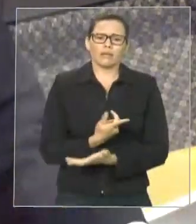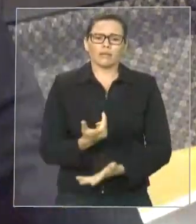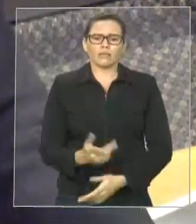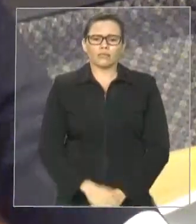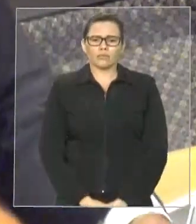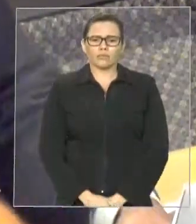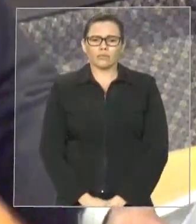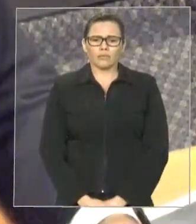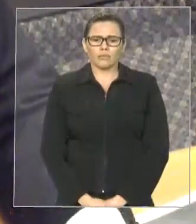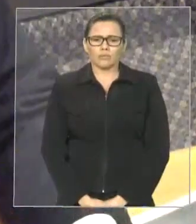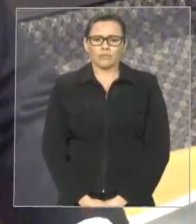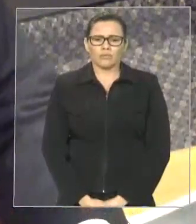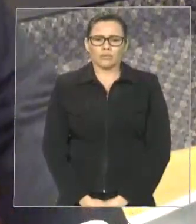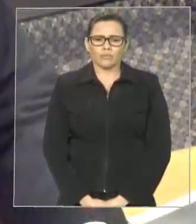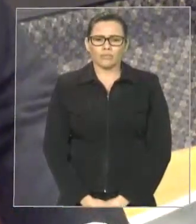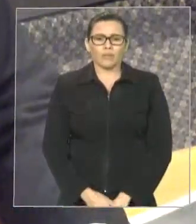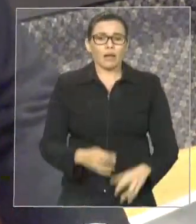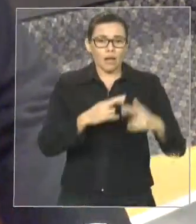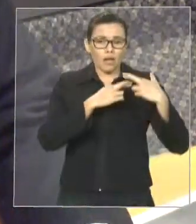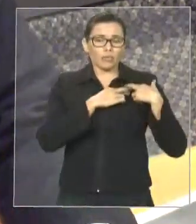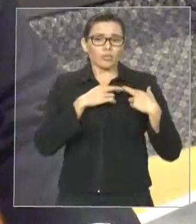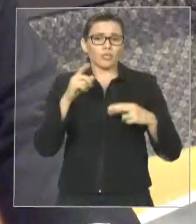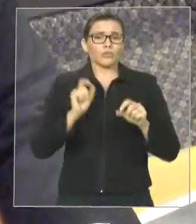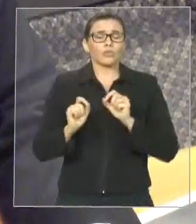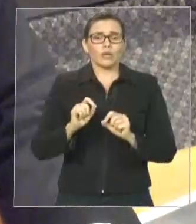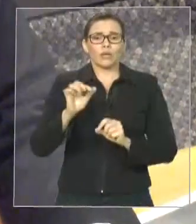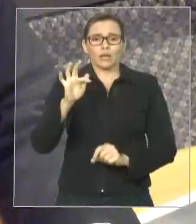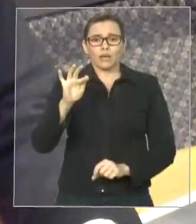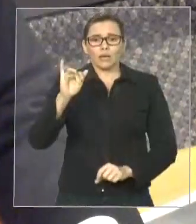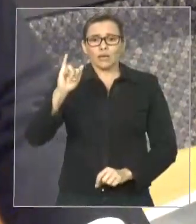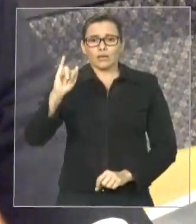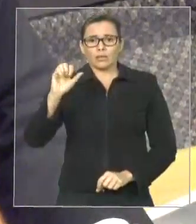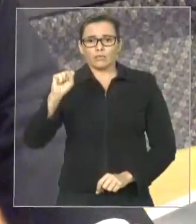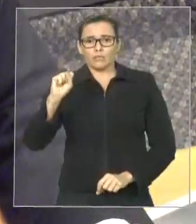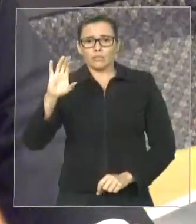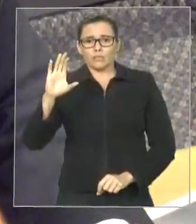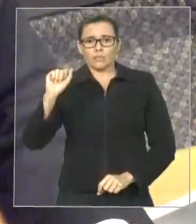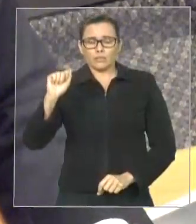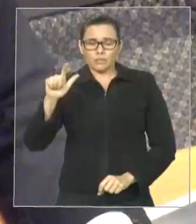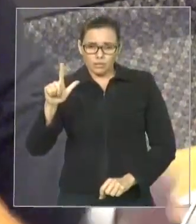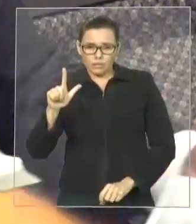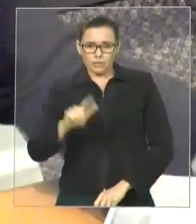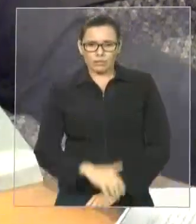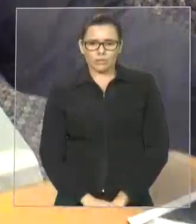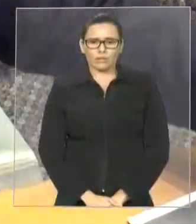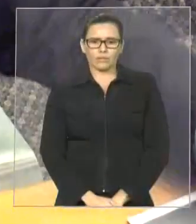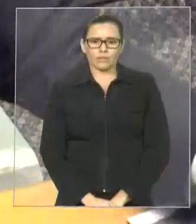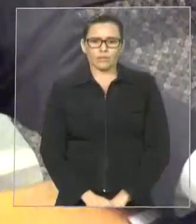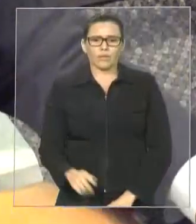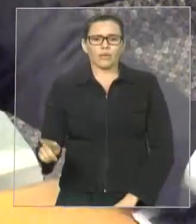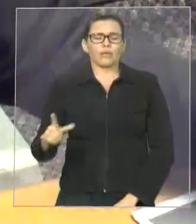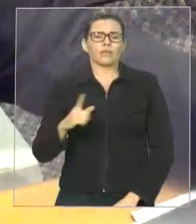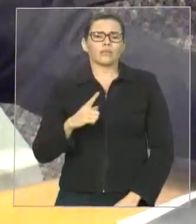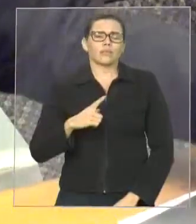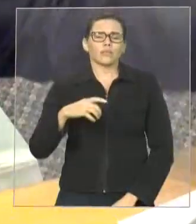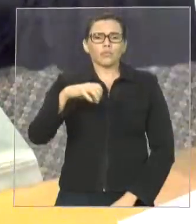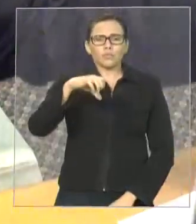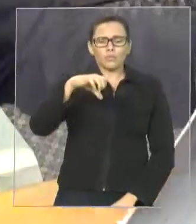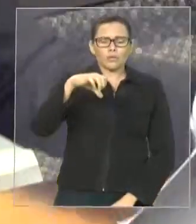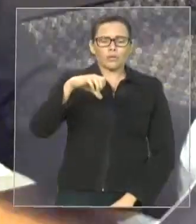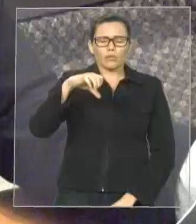lei de responsabilidade fiscal. Ele teria que aplicar no mínimo 95% e só aplica 74%. Nós temos um